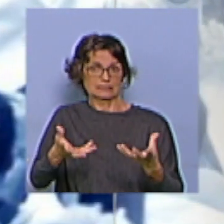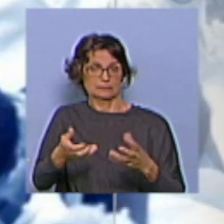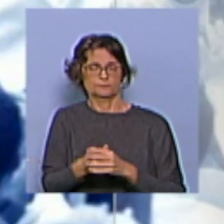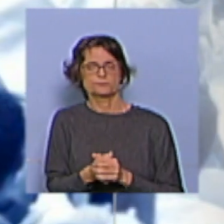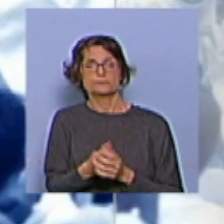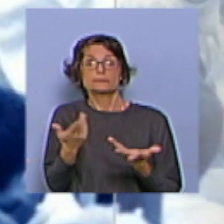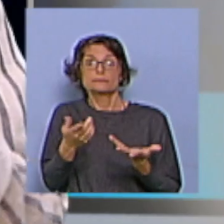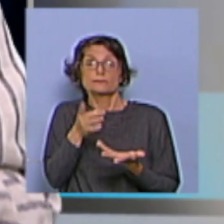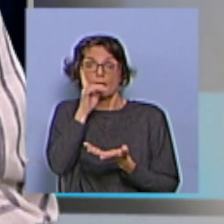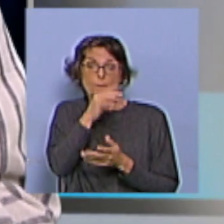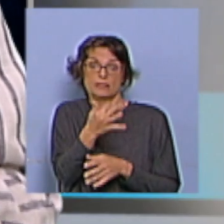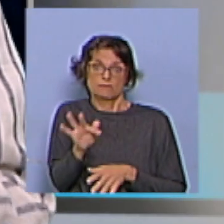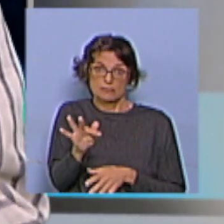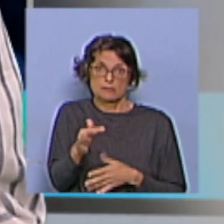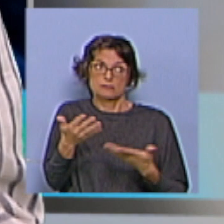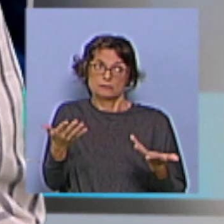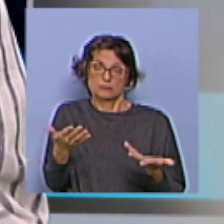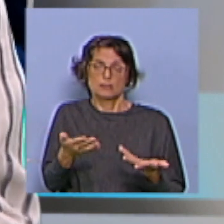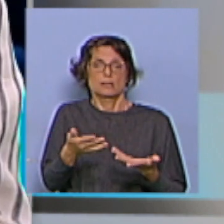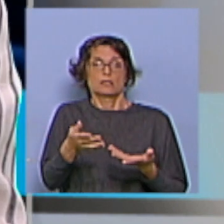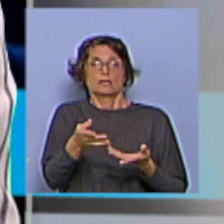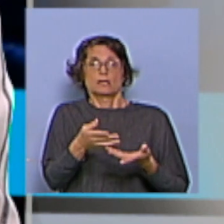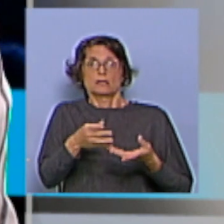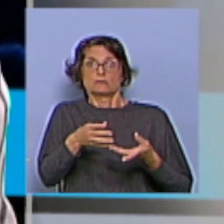vez muito bem, concertados, mas muito bem,